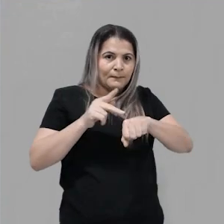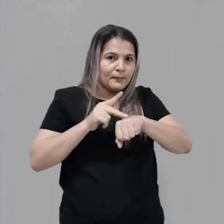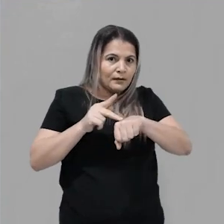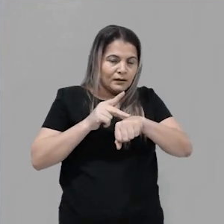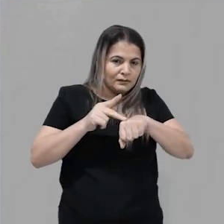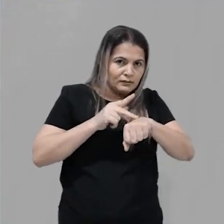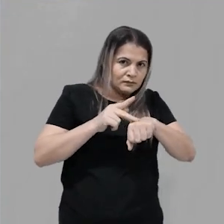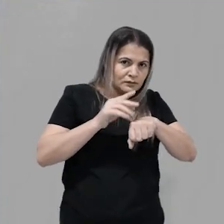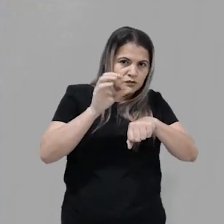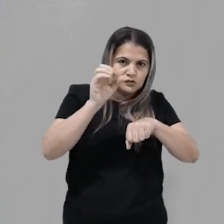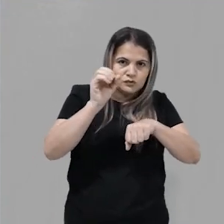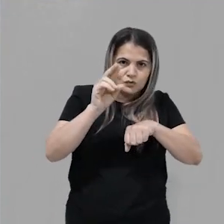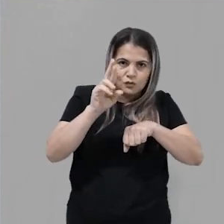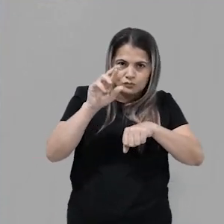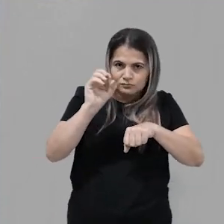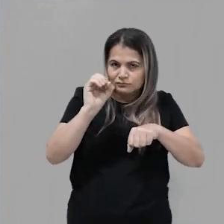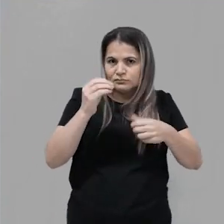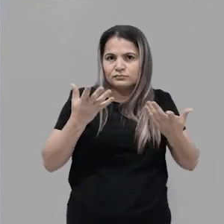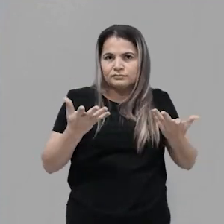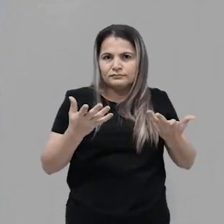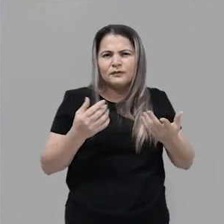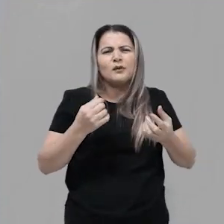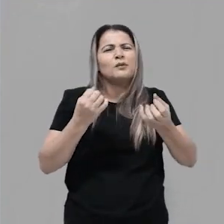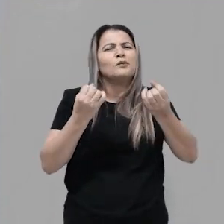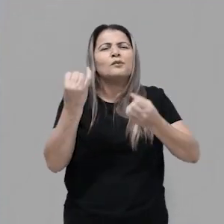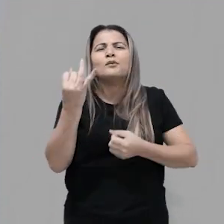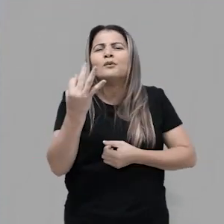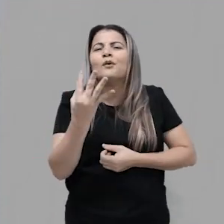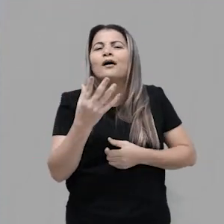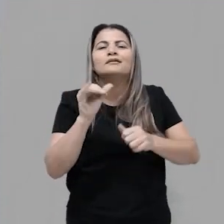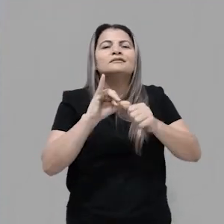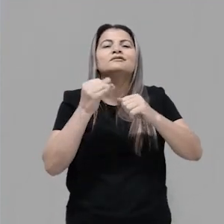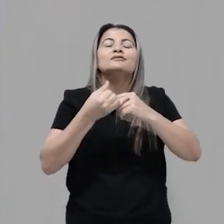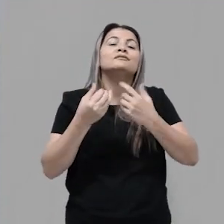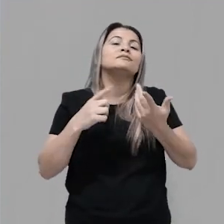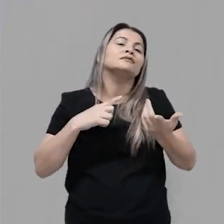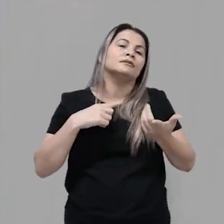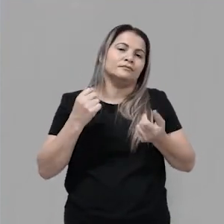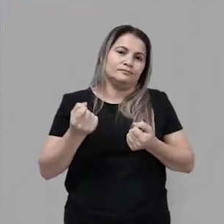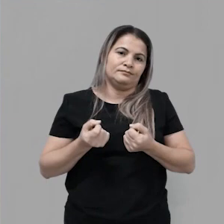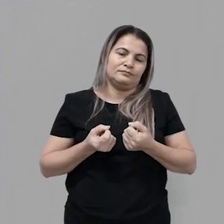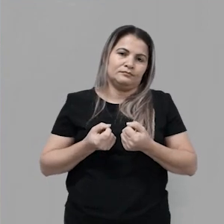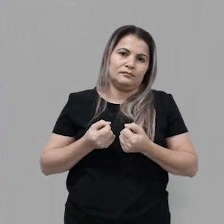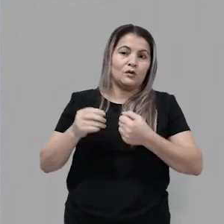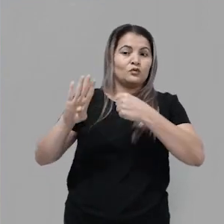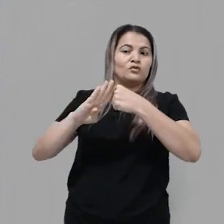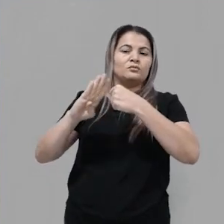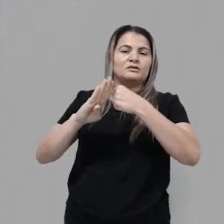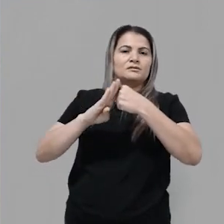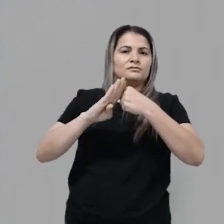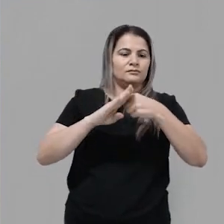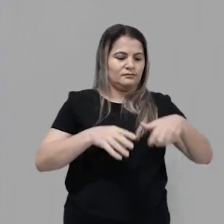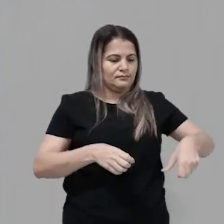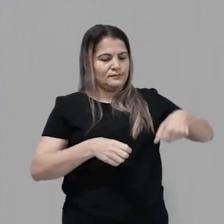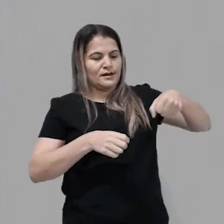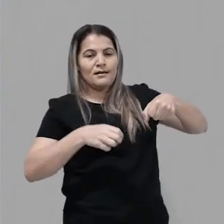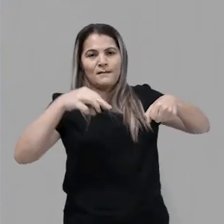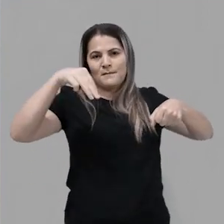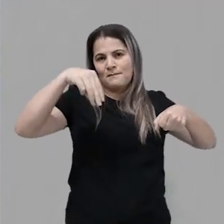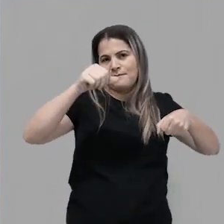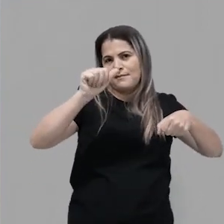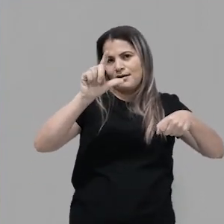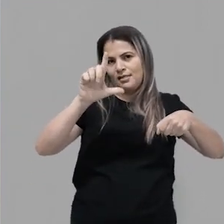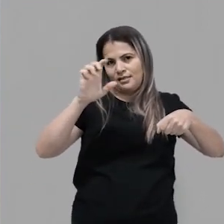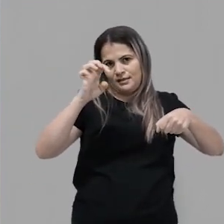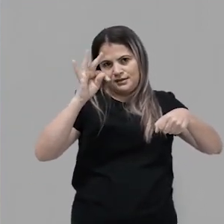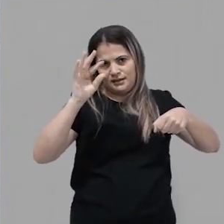Quantos adjetivos eu tenho? O que está sendo caracterizado? A maleta. Quais são as características da maleta? Ela é